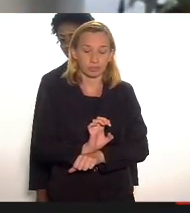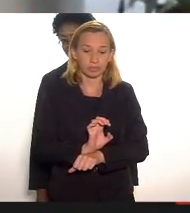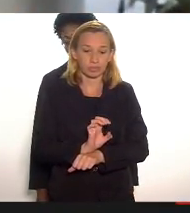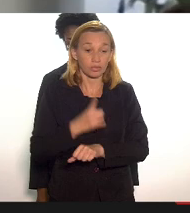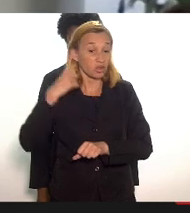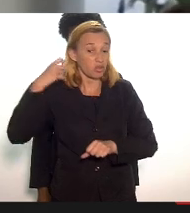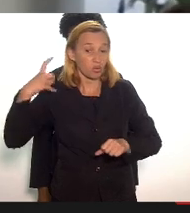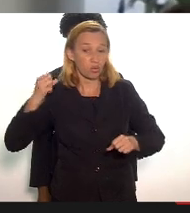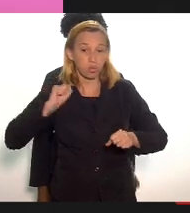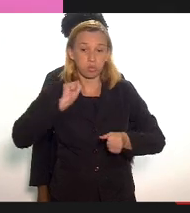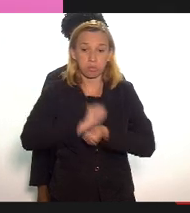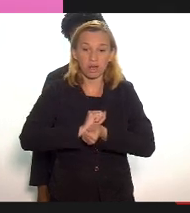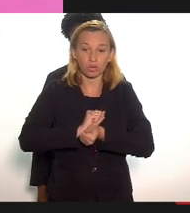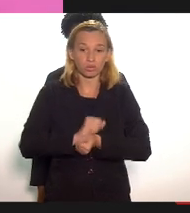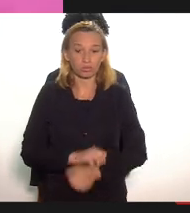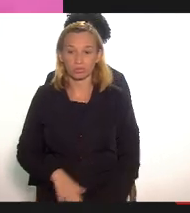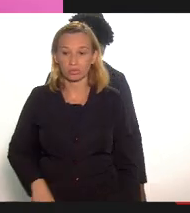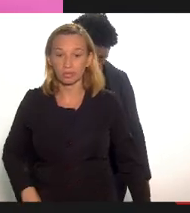Fechou.